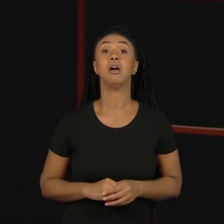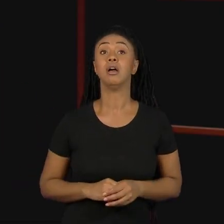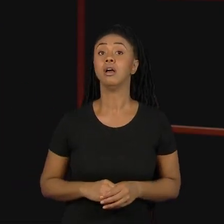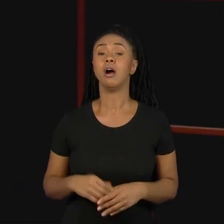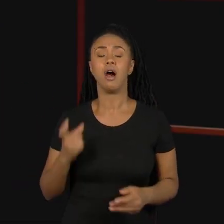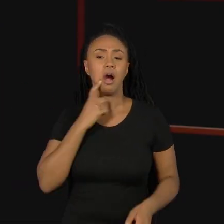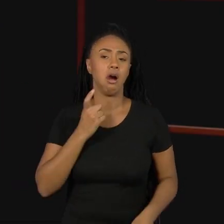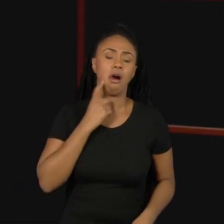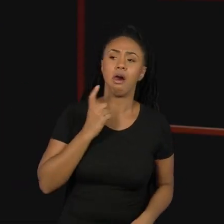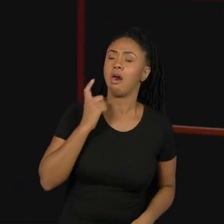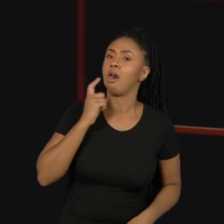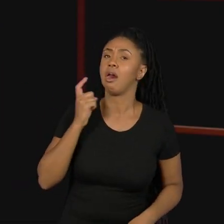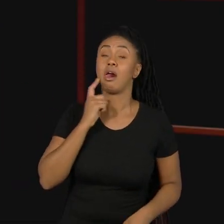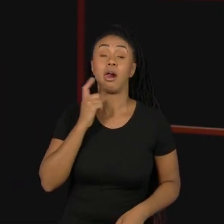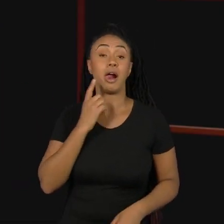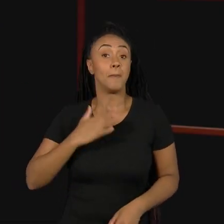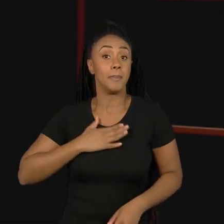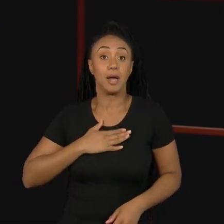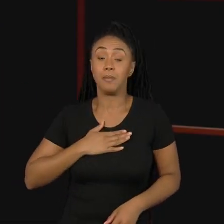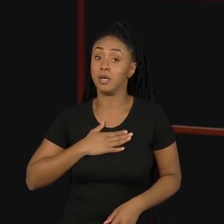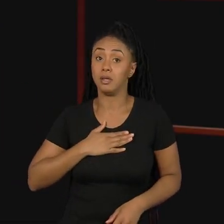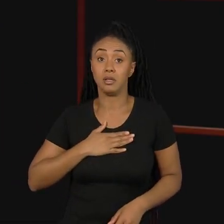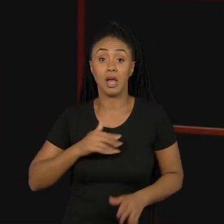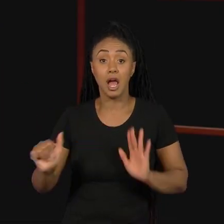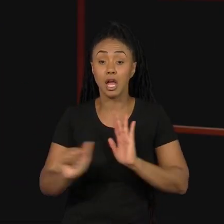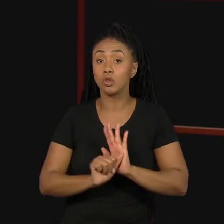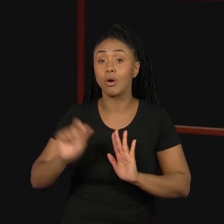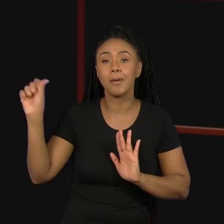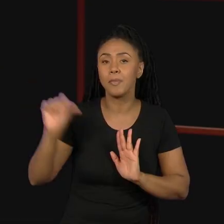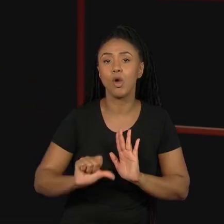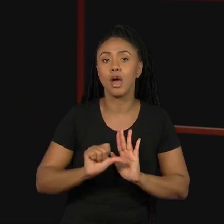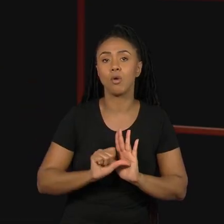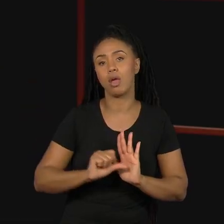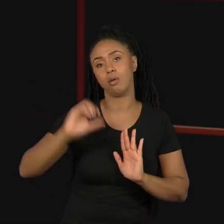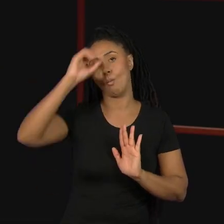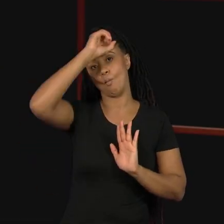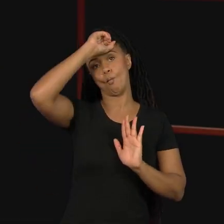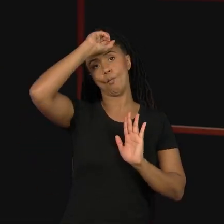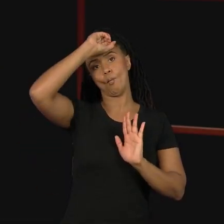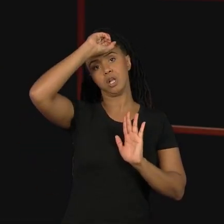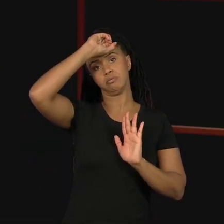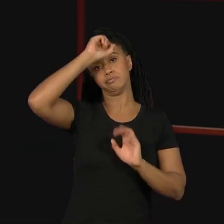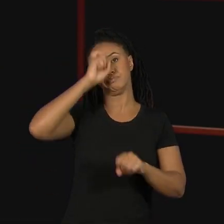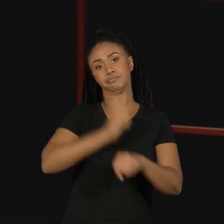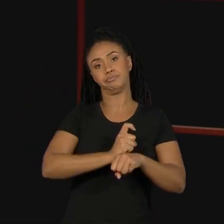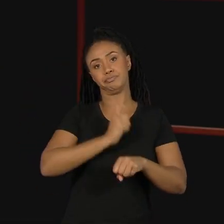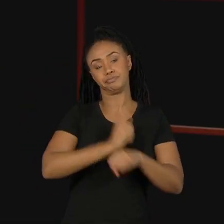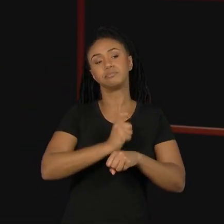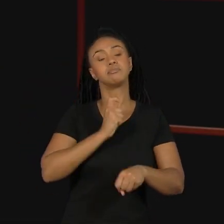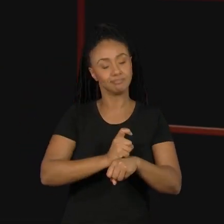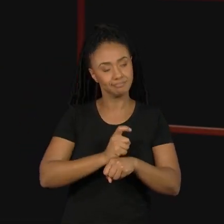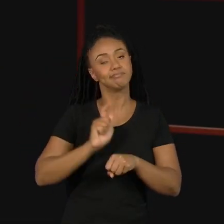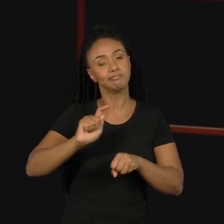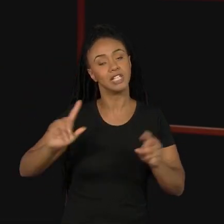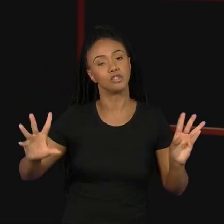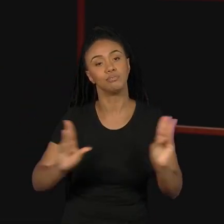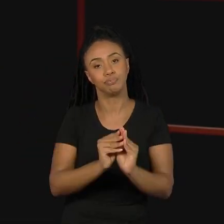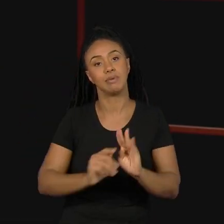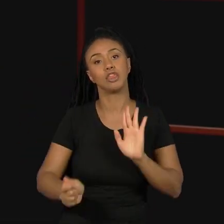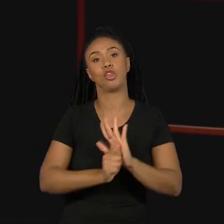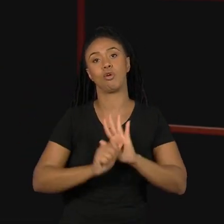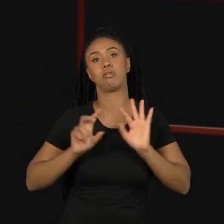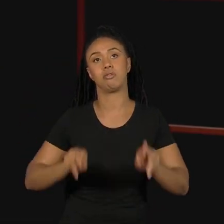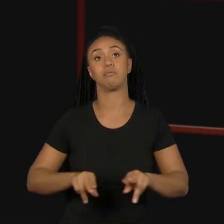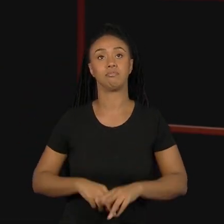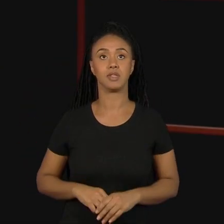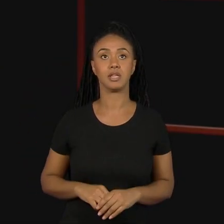que... Para mim, a pior droga que tem é a ignorância, em qualquer nível. E você, se você quer mergulhar e nadar, você tem que